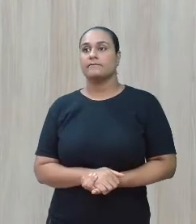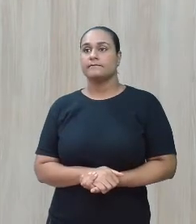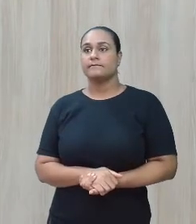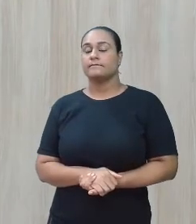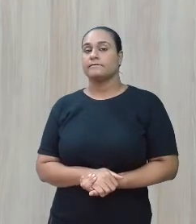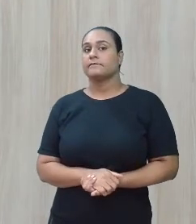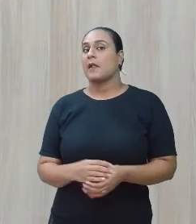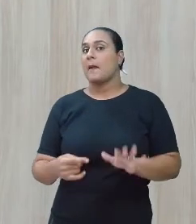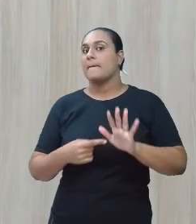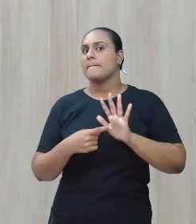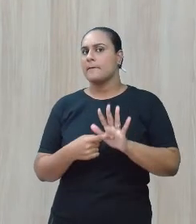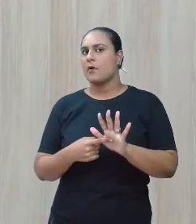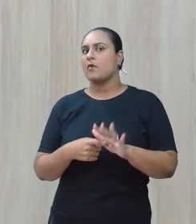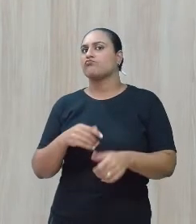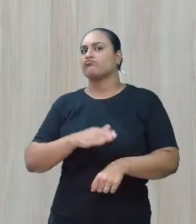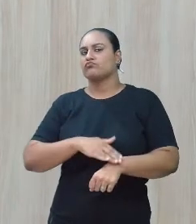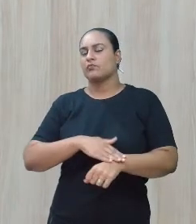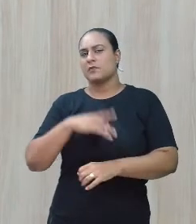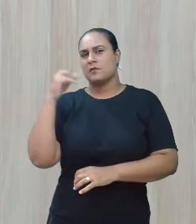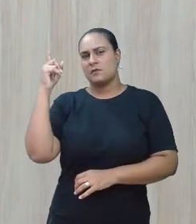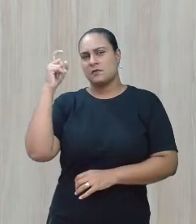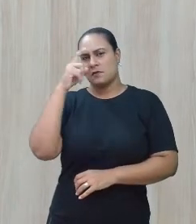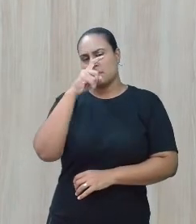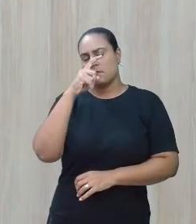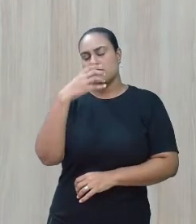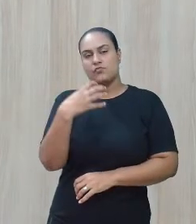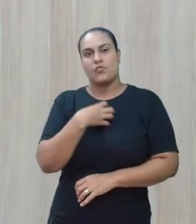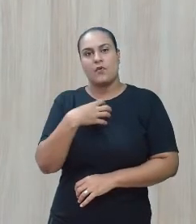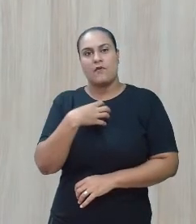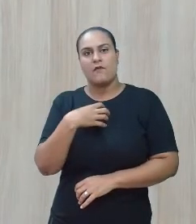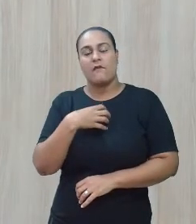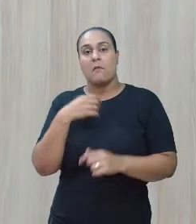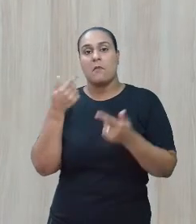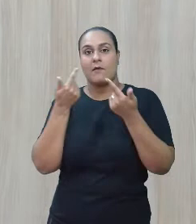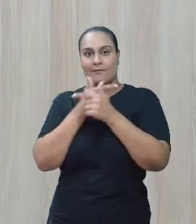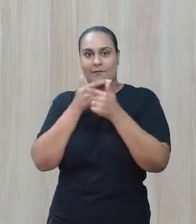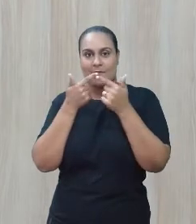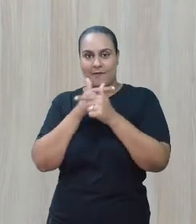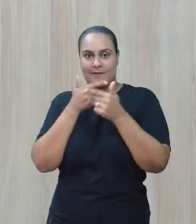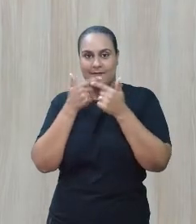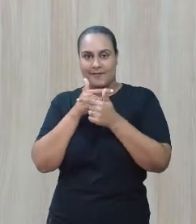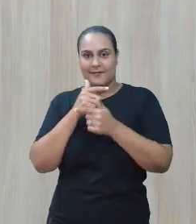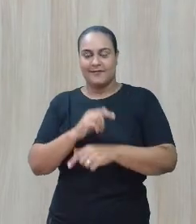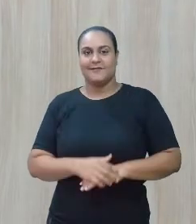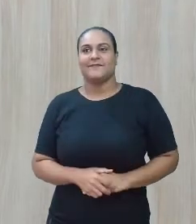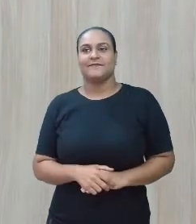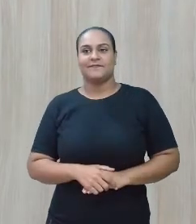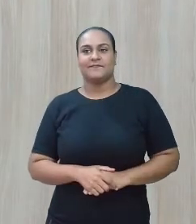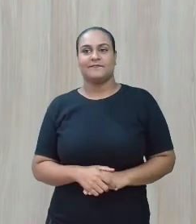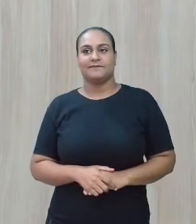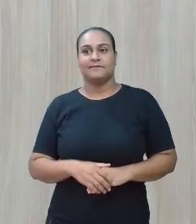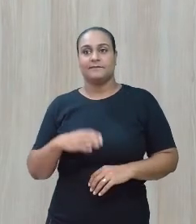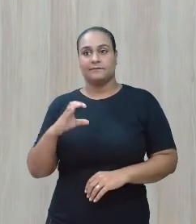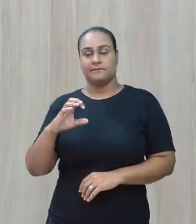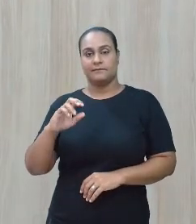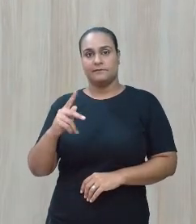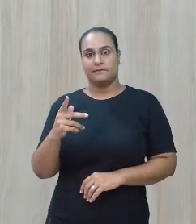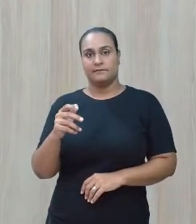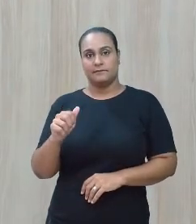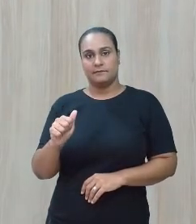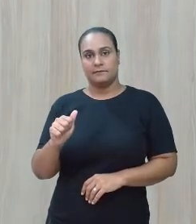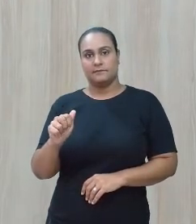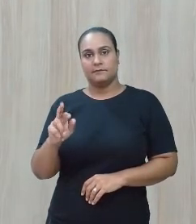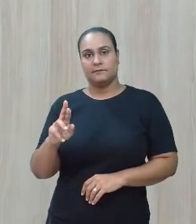problema, essa situação difícil, mas de uma forma bem humorada. As charges